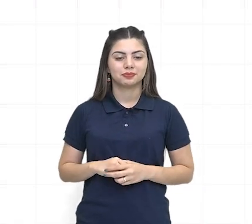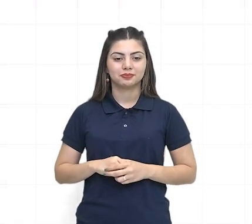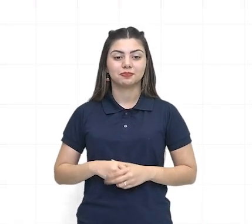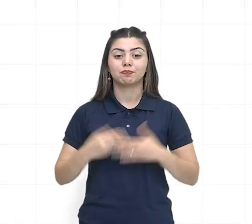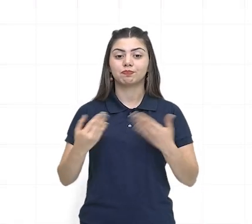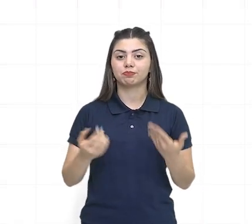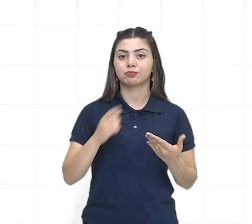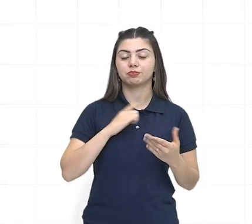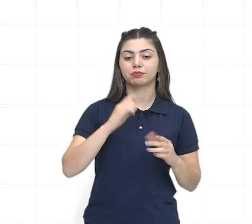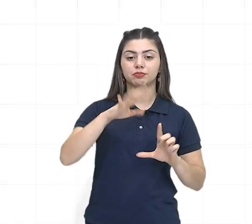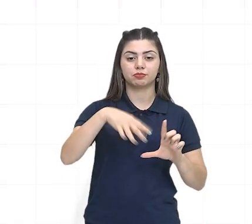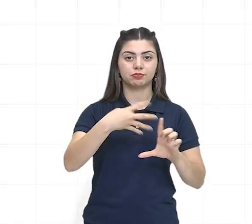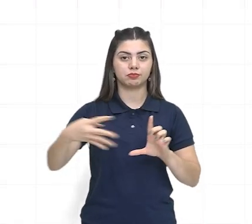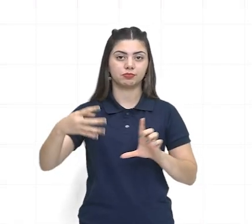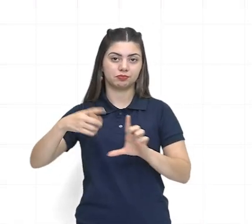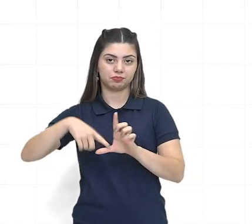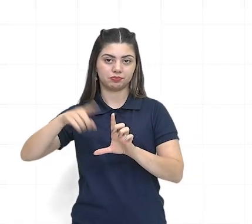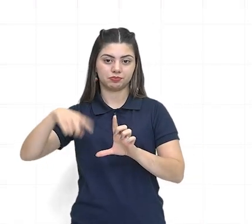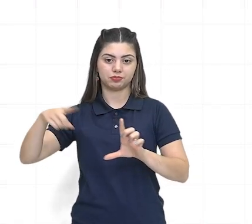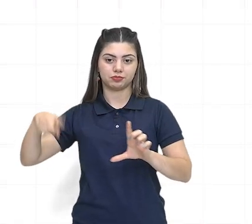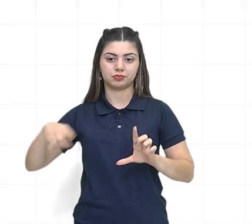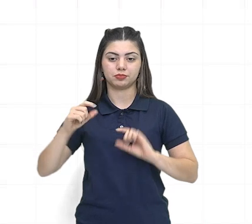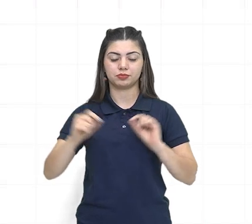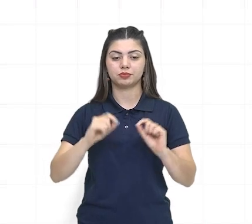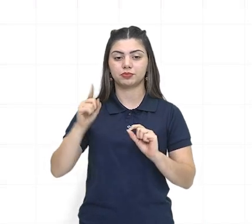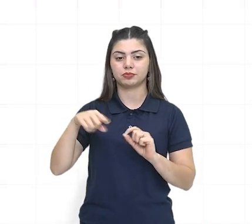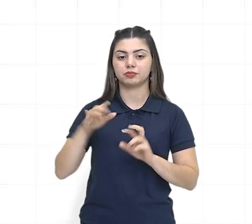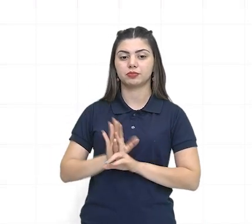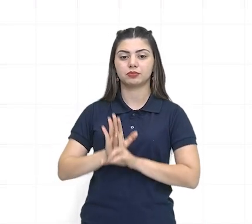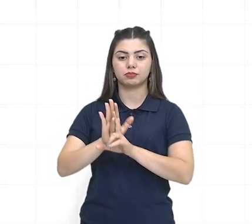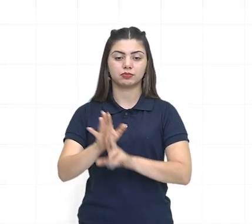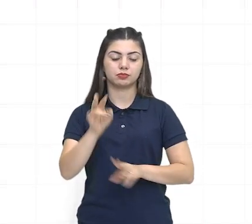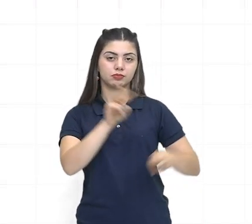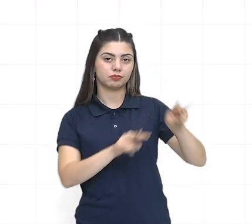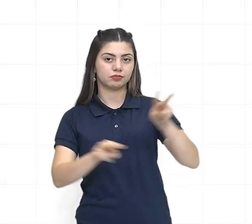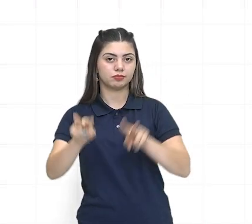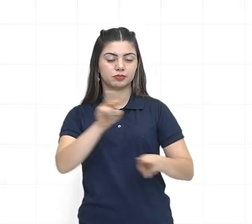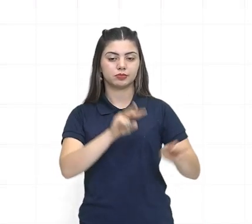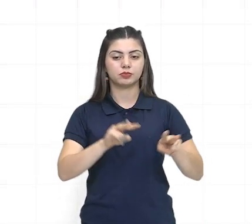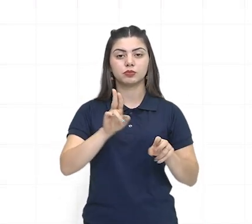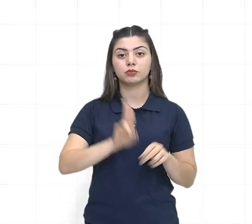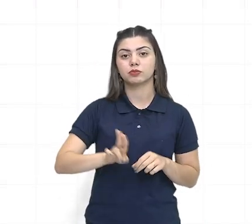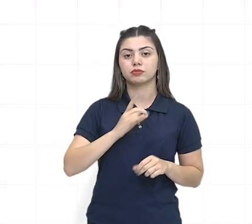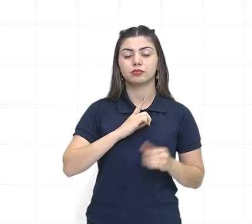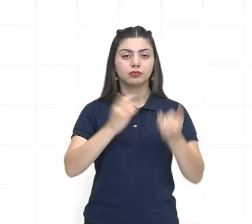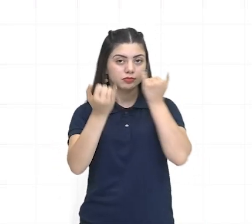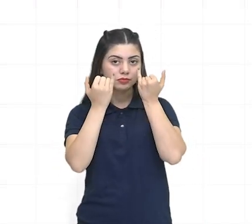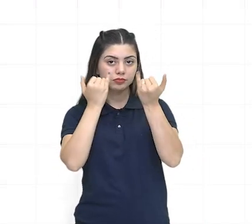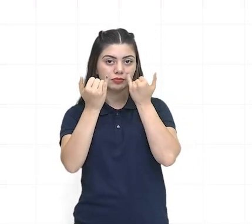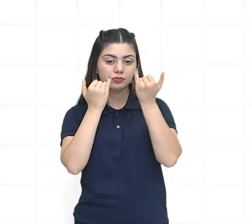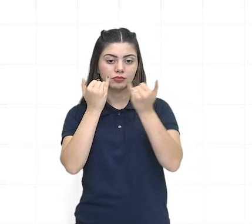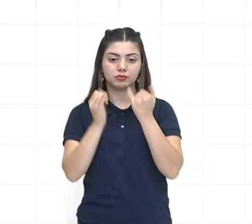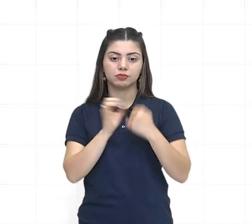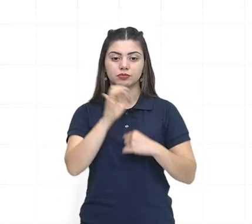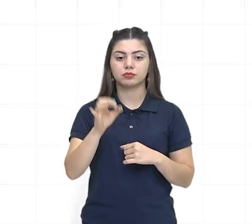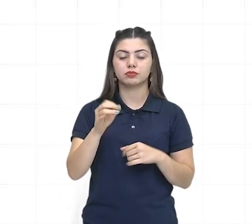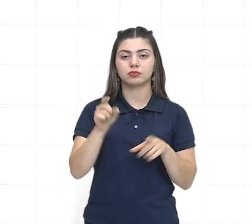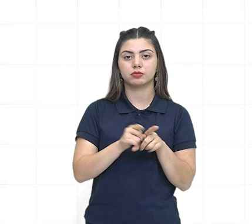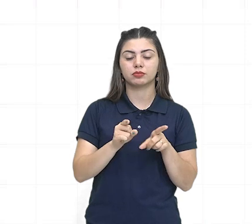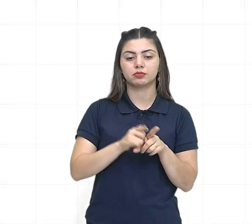os gráficos e tabelas são representações visuais utilizadas para exibir dados, demonstrar